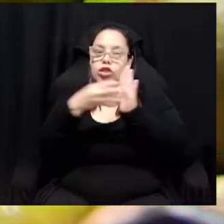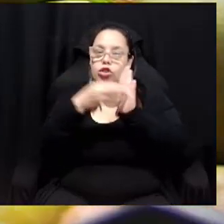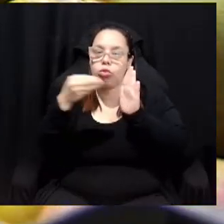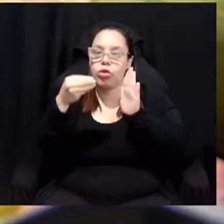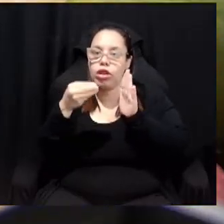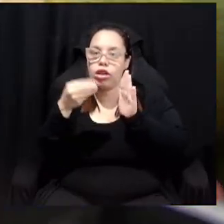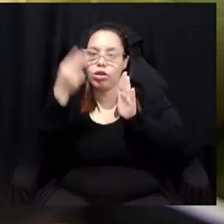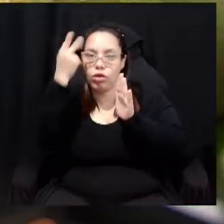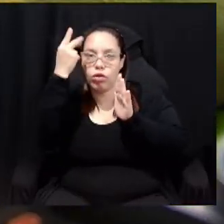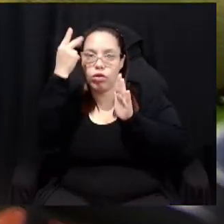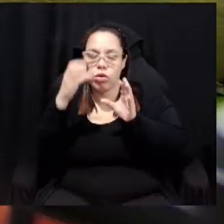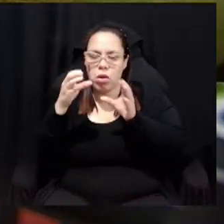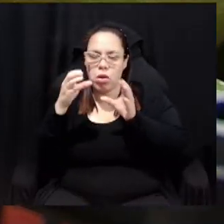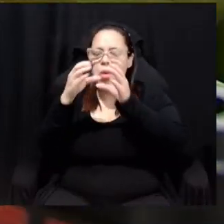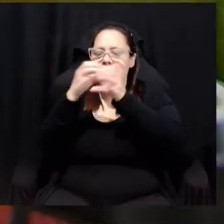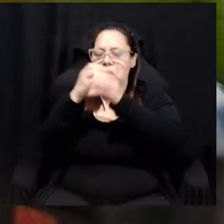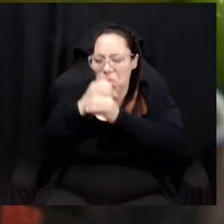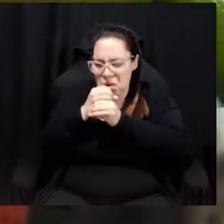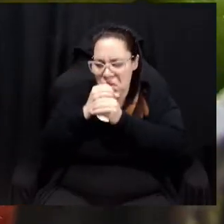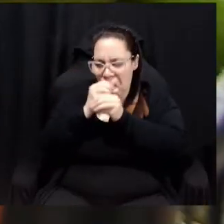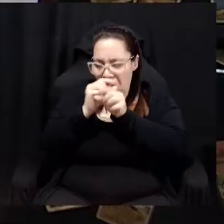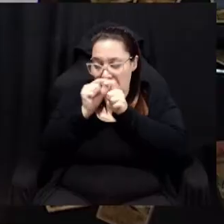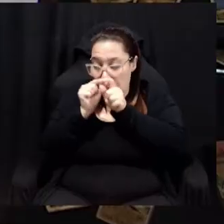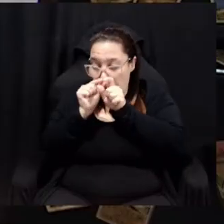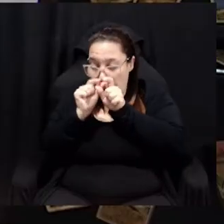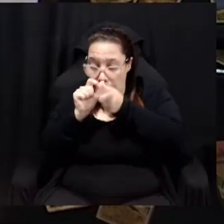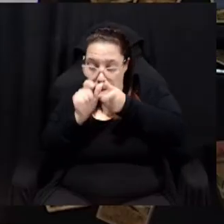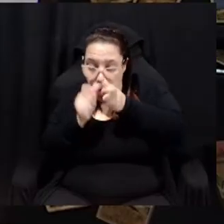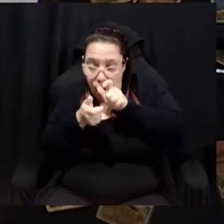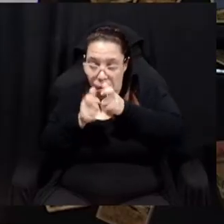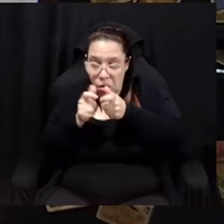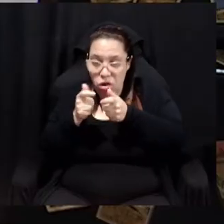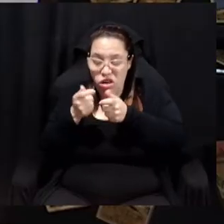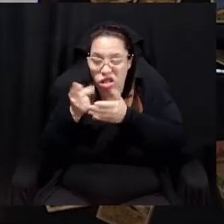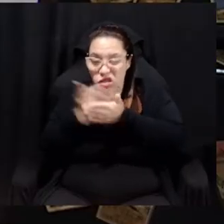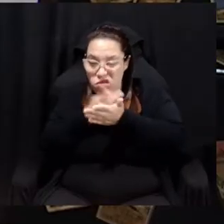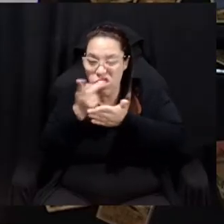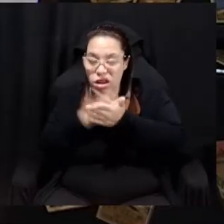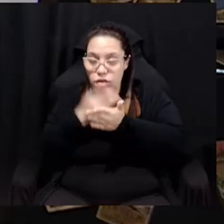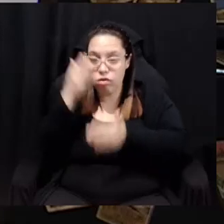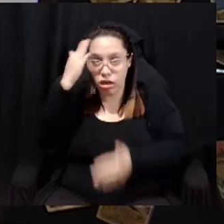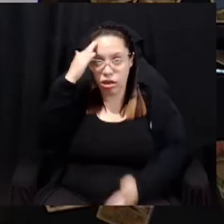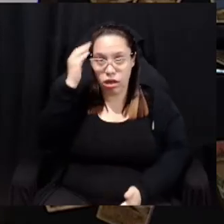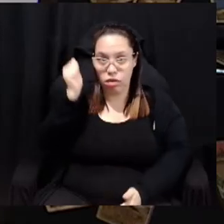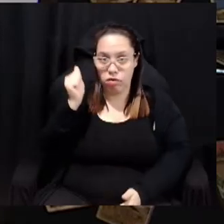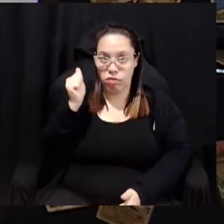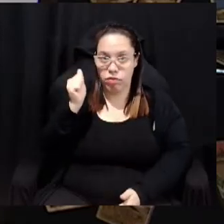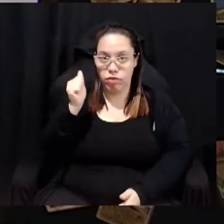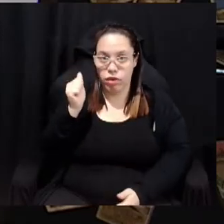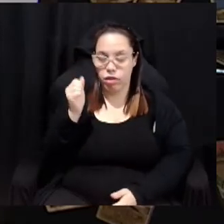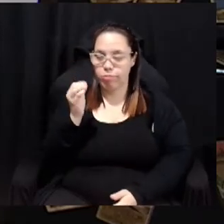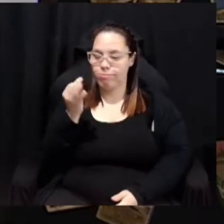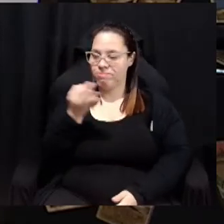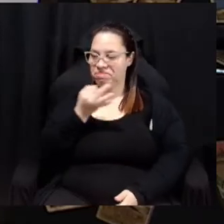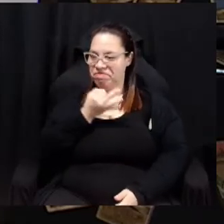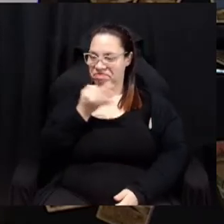pequenas demais, grande demais, tortinha, que já nascem assim. Nem todas nascem perfeitas como a gente vê